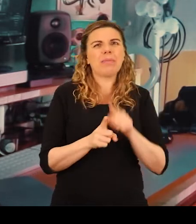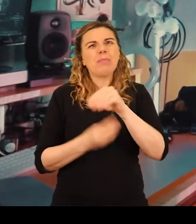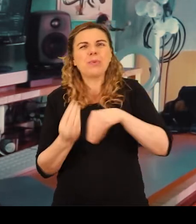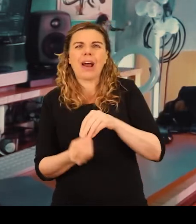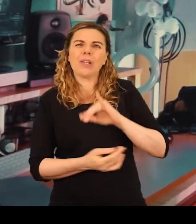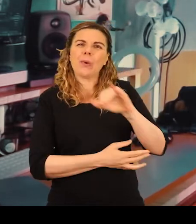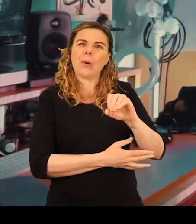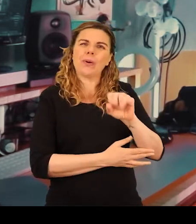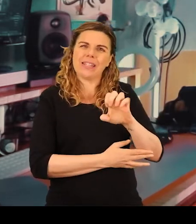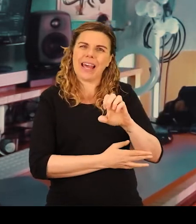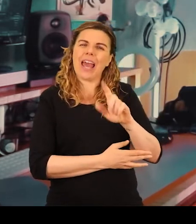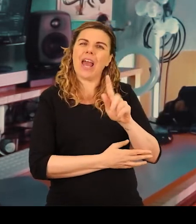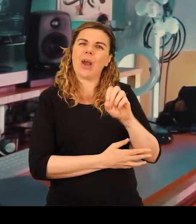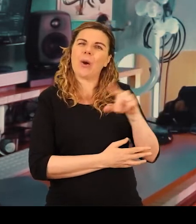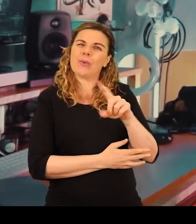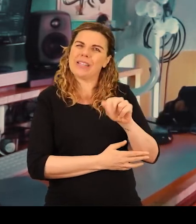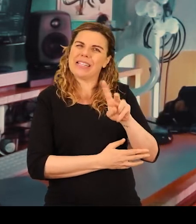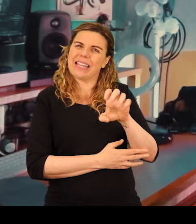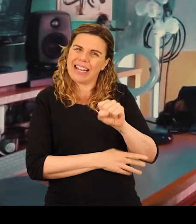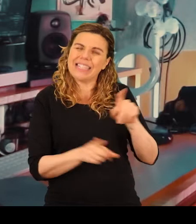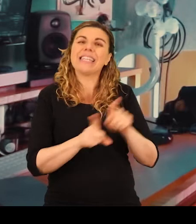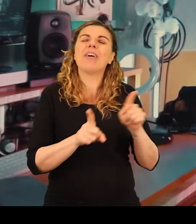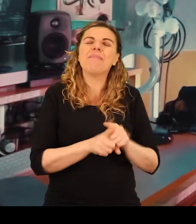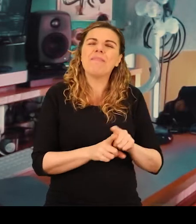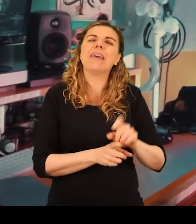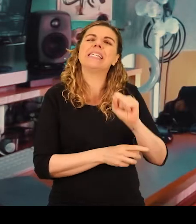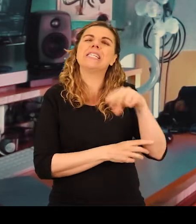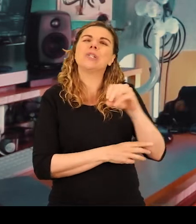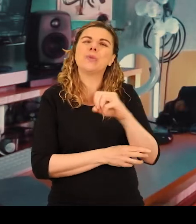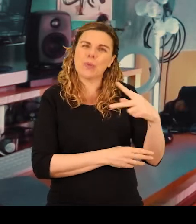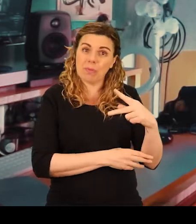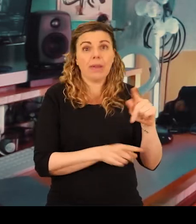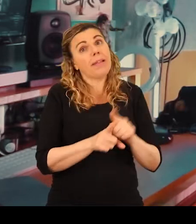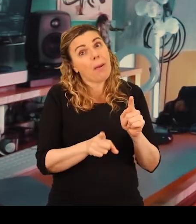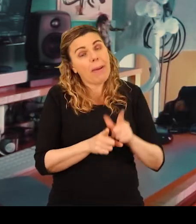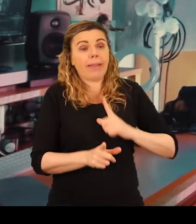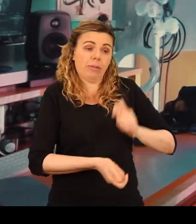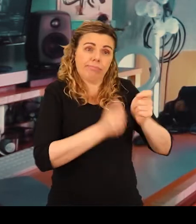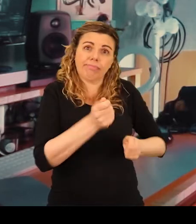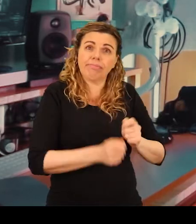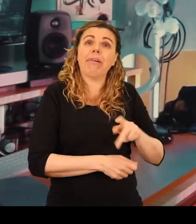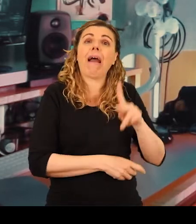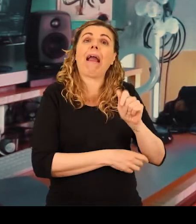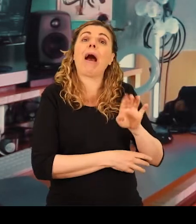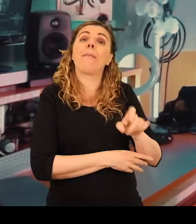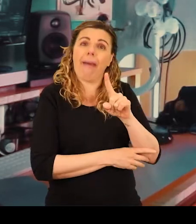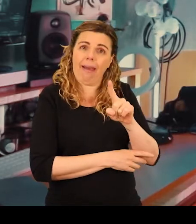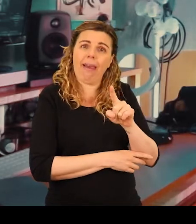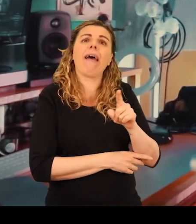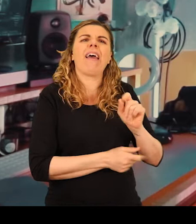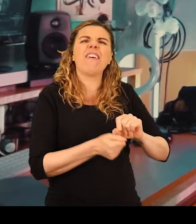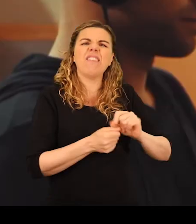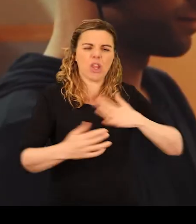Lá, meio rock, meio José Gonzalez. E o refrão meio Snoop, né, com essa coisa... Dedilha no ar como um teclado. Claro, não posso esquecer das